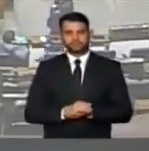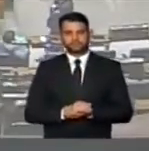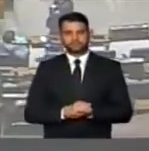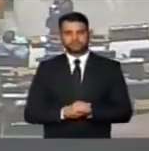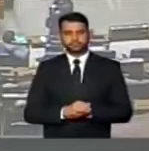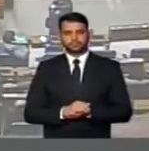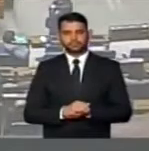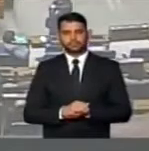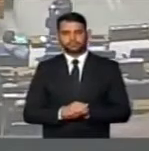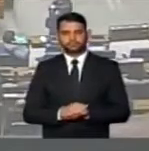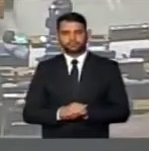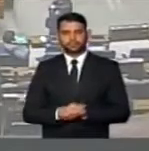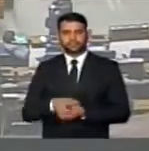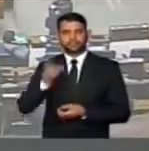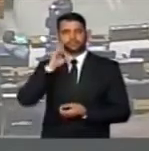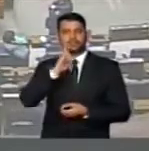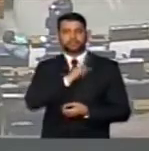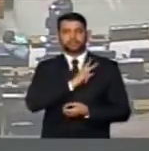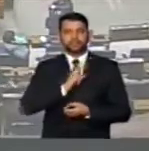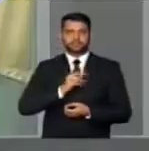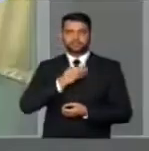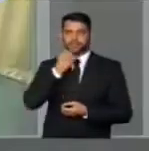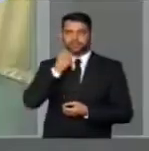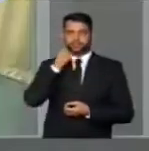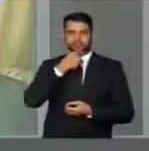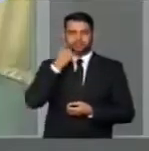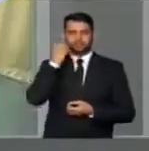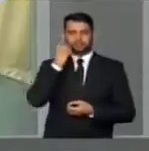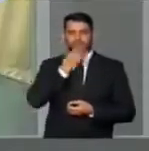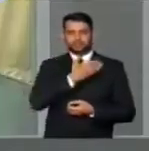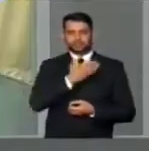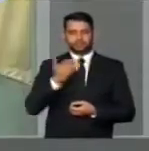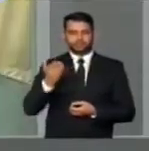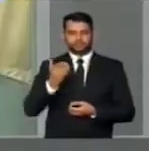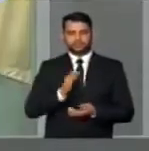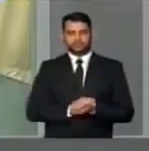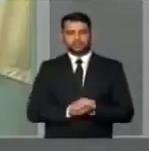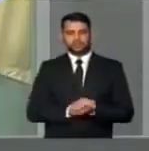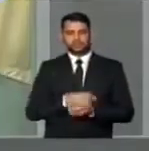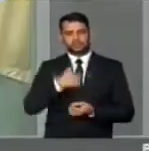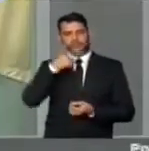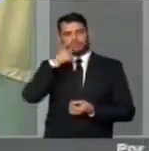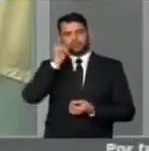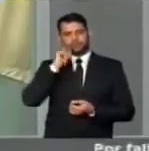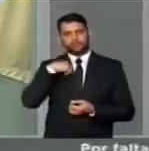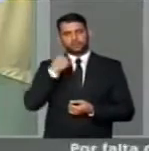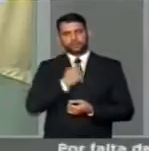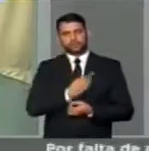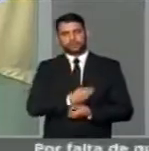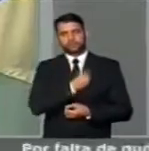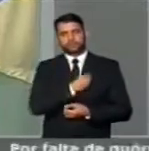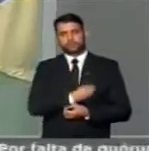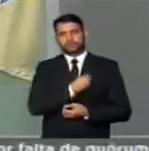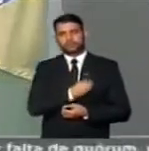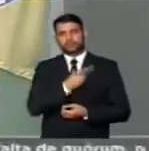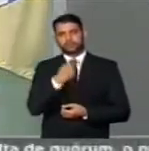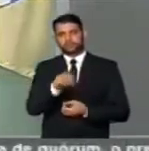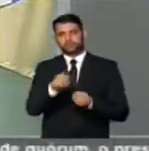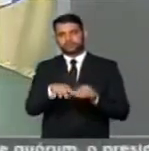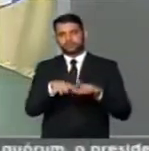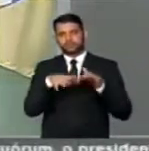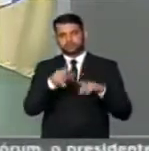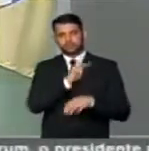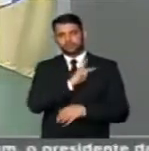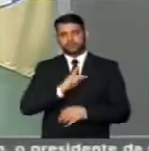Parabéns aí pela liderança. Senhor presidente, senhoras e senhores deputados, ontem nós tivemos a presença neste